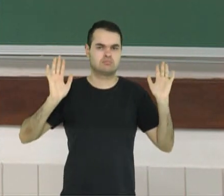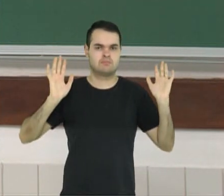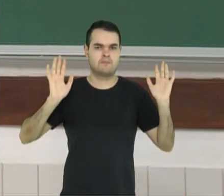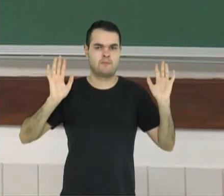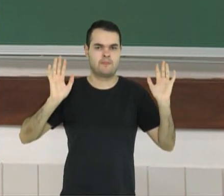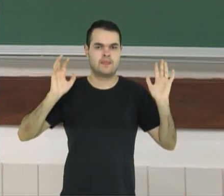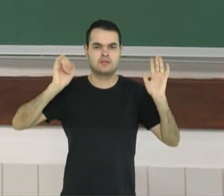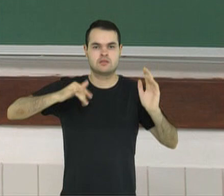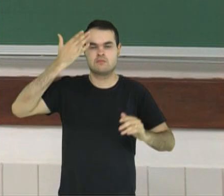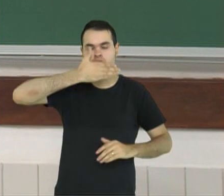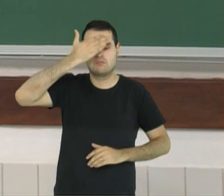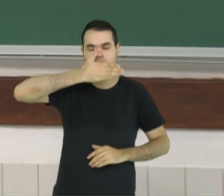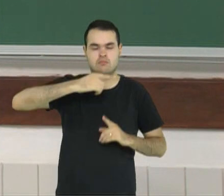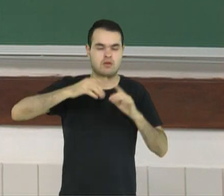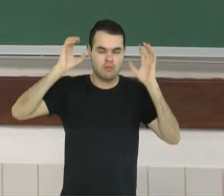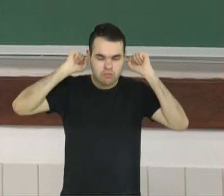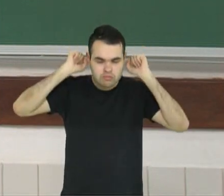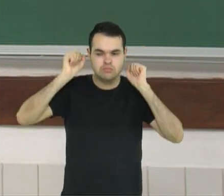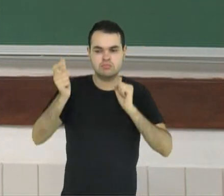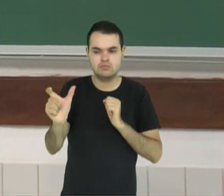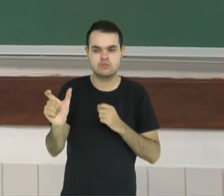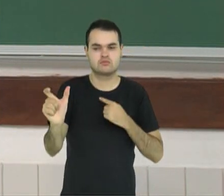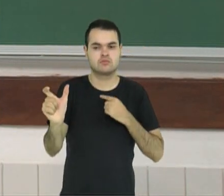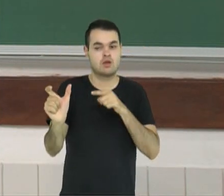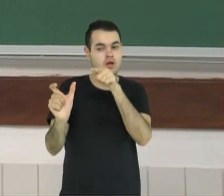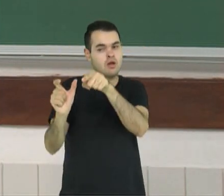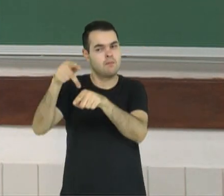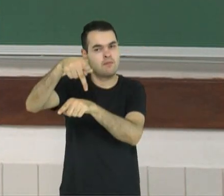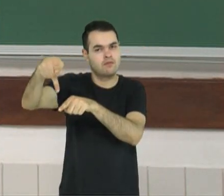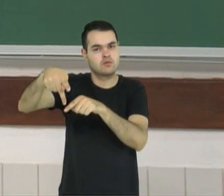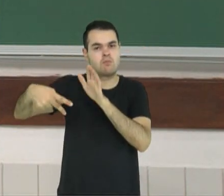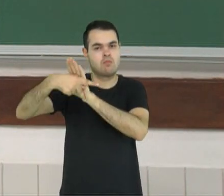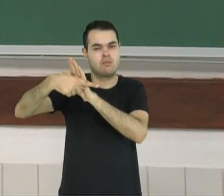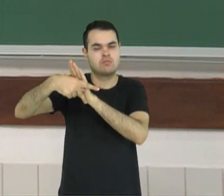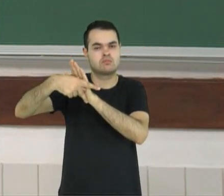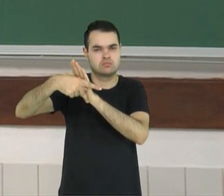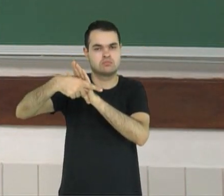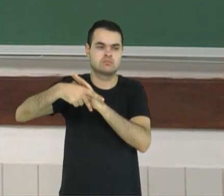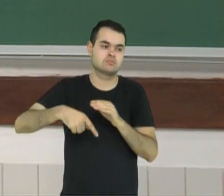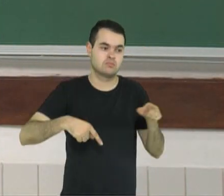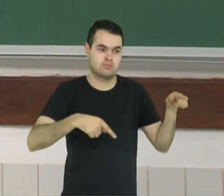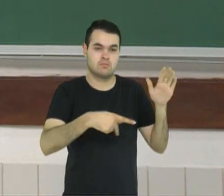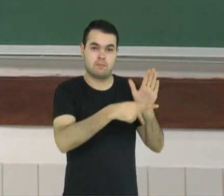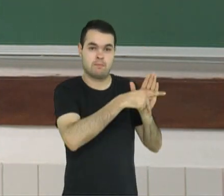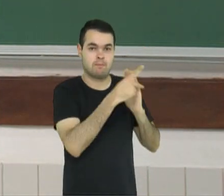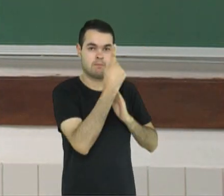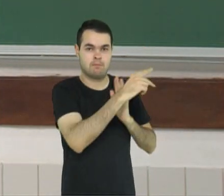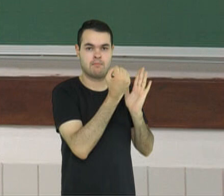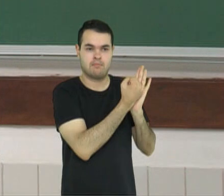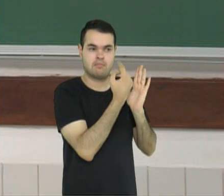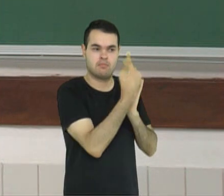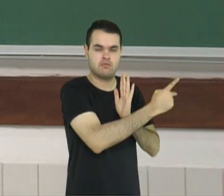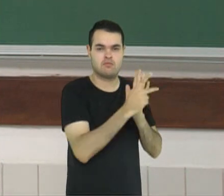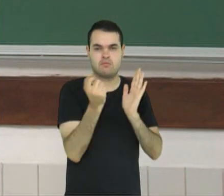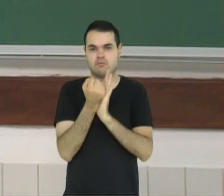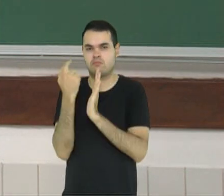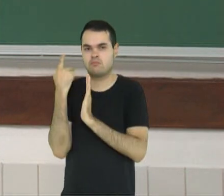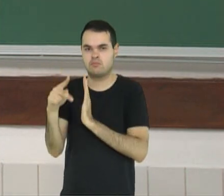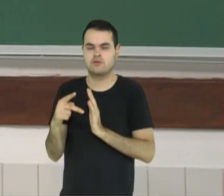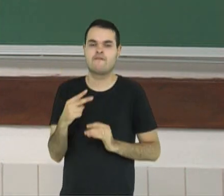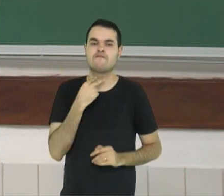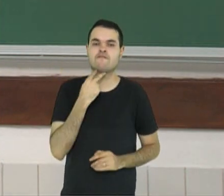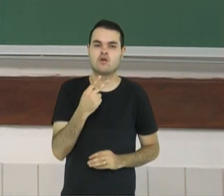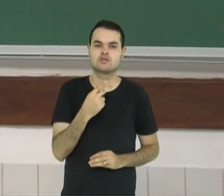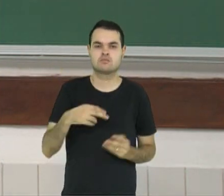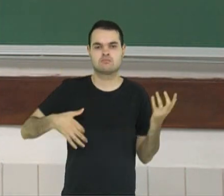sou eu que estou falando. Pelo tipo de voz. E a outra pessoa está falando pelo tipo de voz dela. Então, é a marca pessoal. A marca pessoal de cada voz.